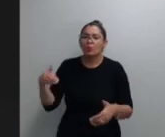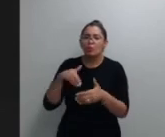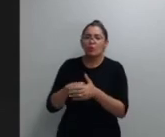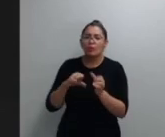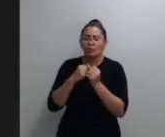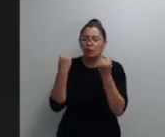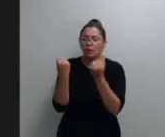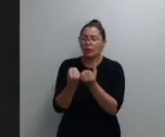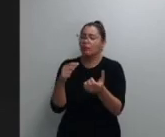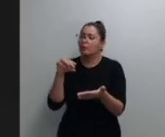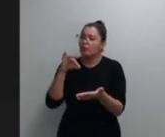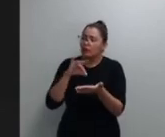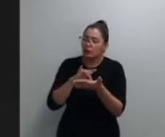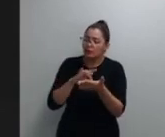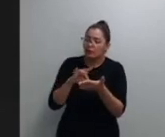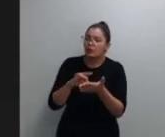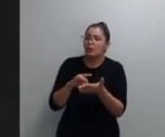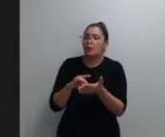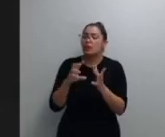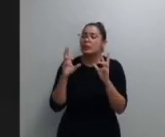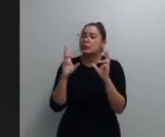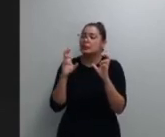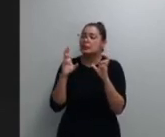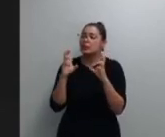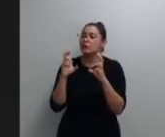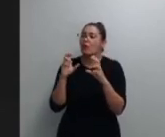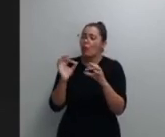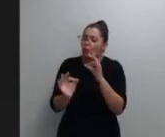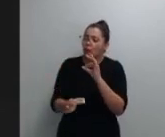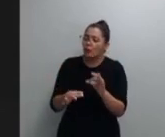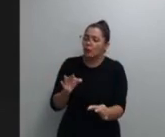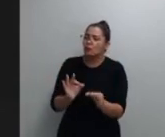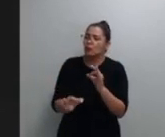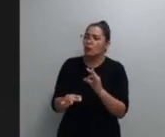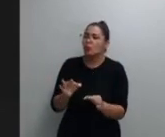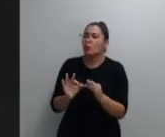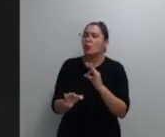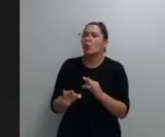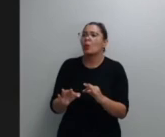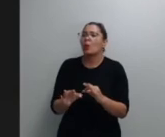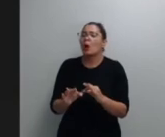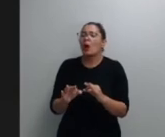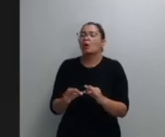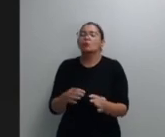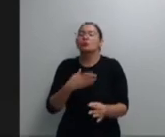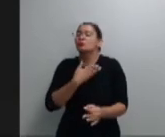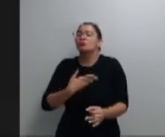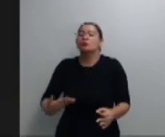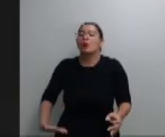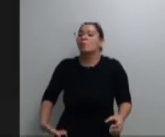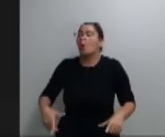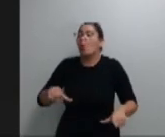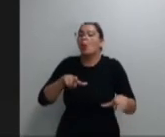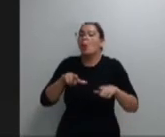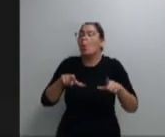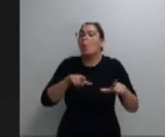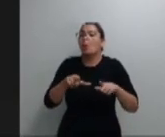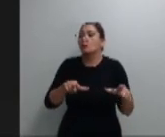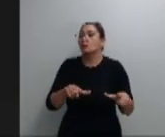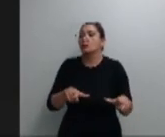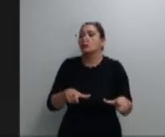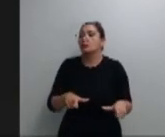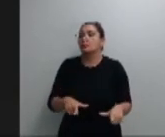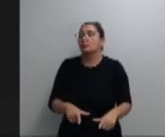coloquei no voto que esse tema foi julgado no que diz respeito aos servidores públicos mas aqui a gente está tratando